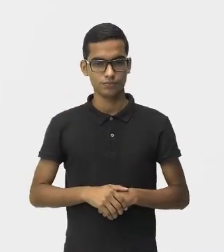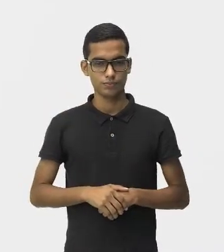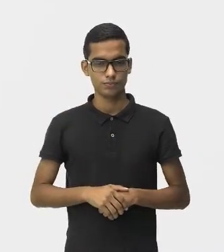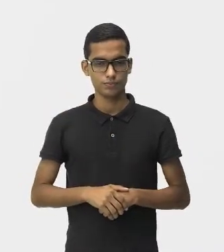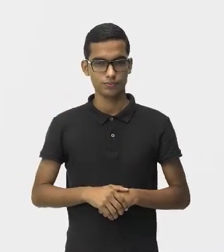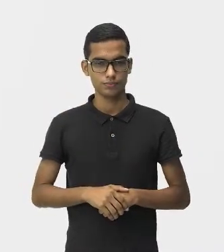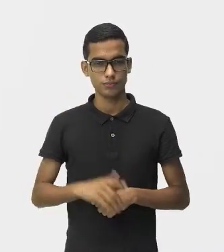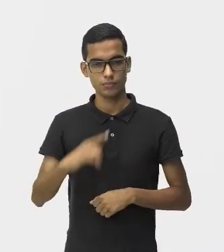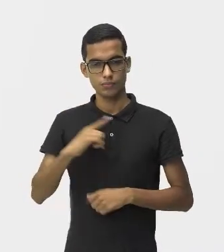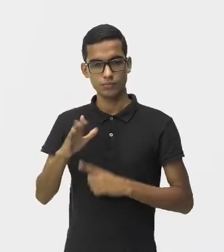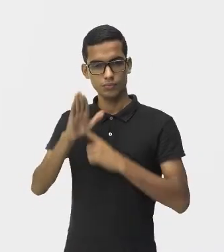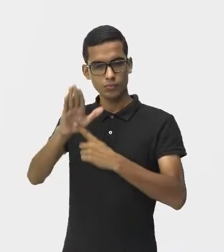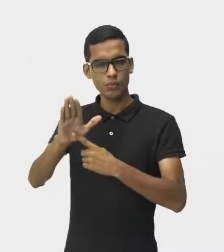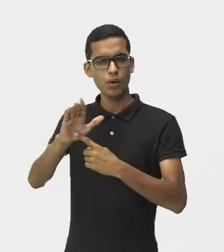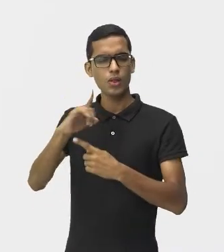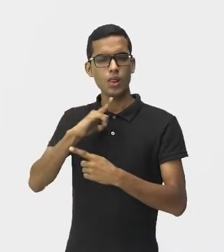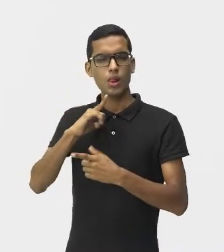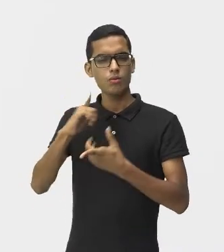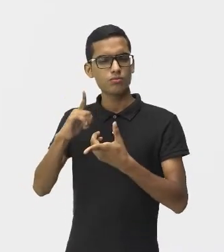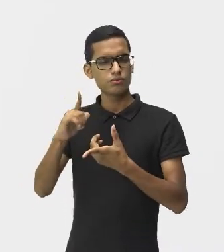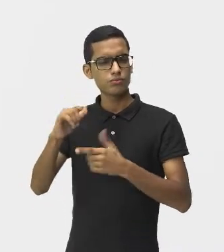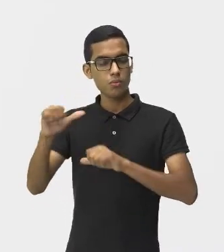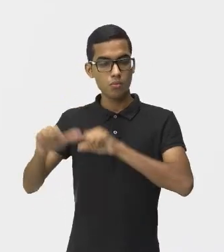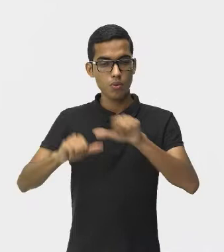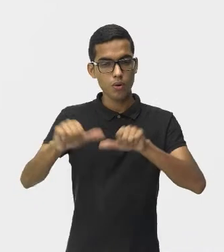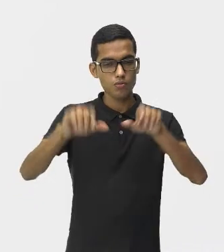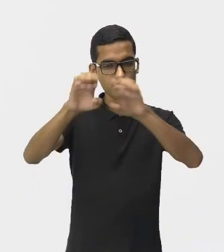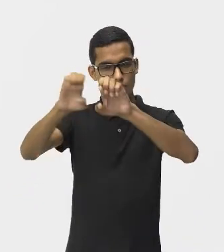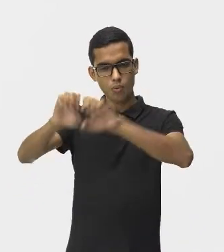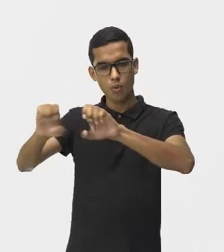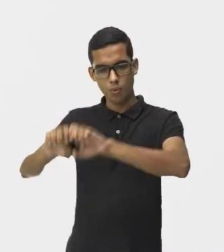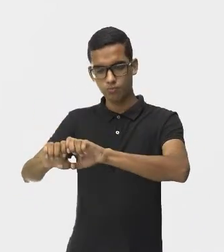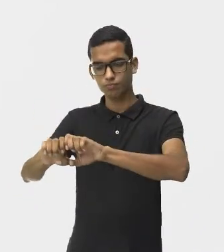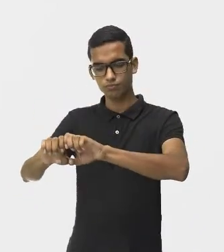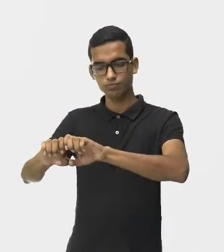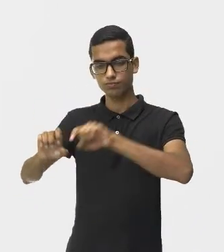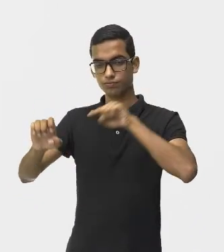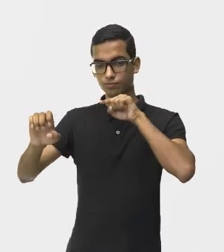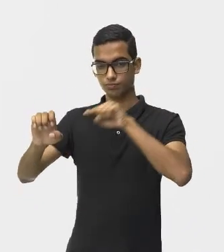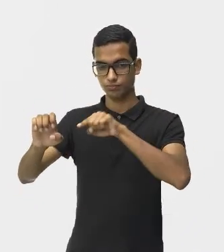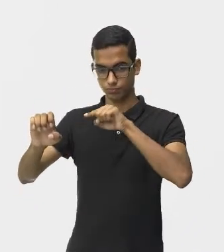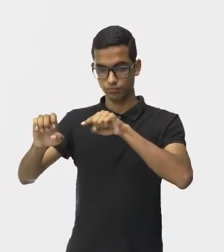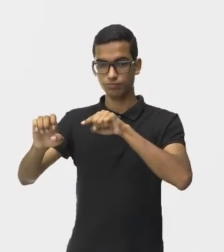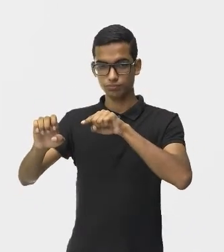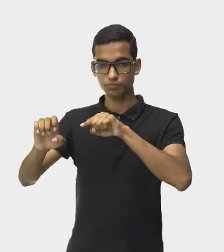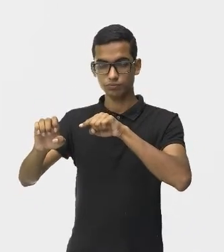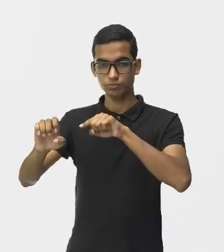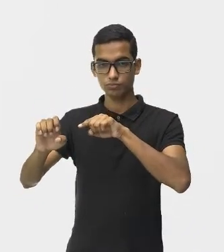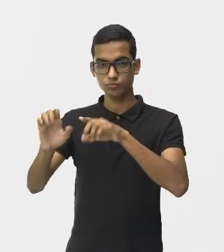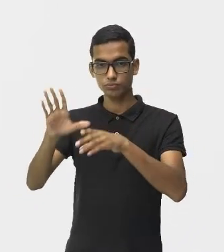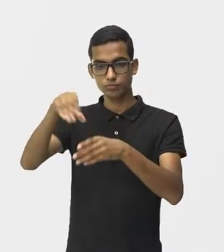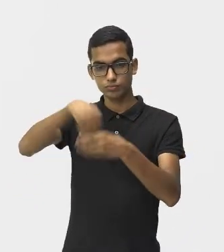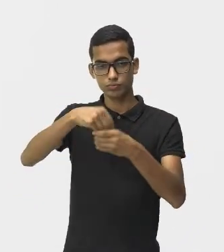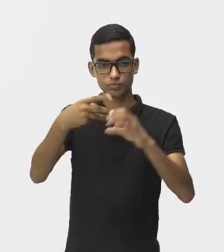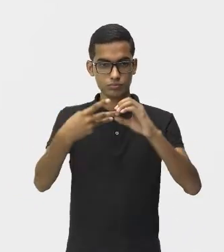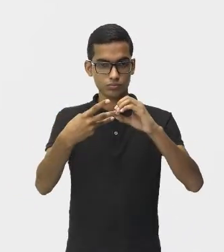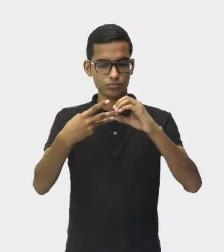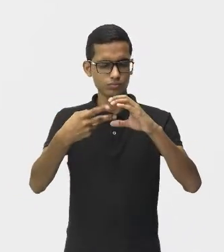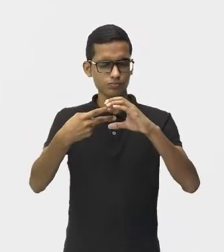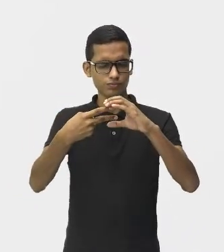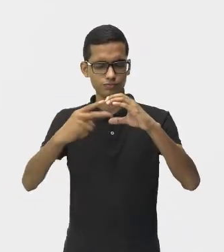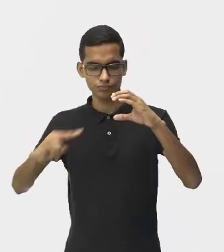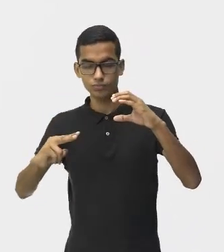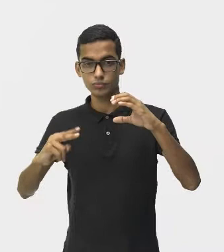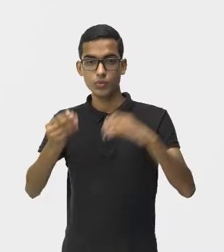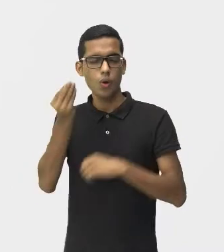o próprio nome já diz, a alteração ela está na estrutura desse cromossomo, tá? Daqui a pouco a gente